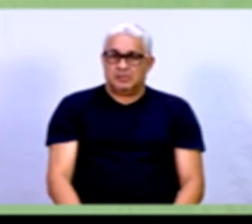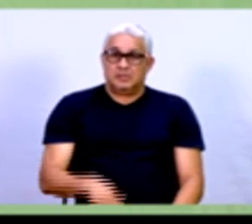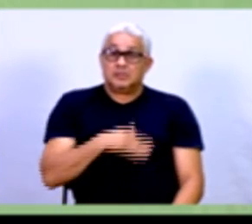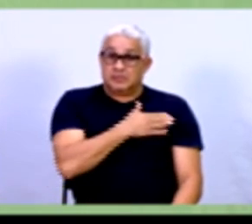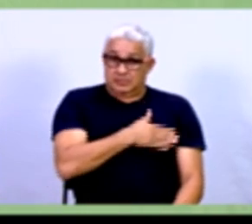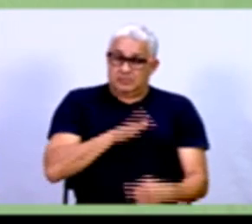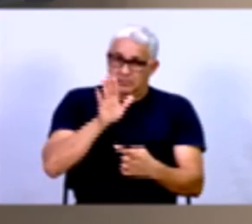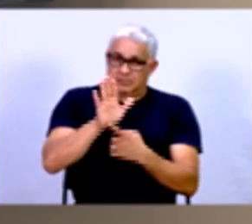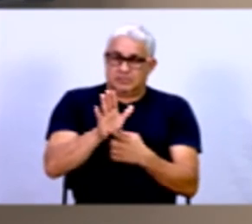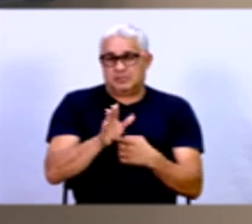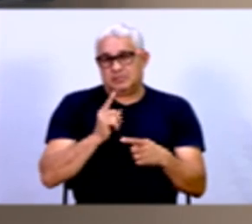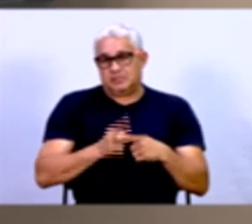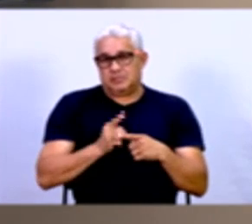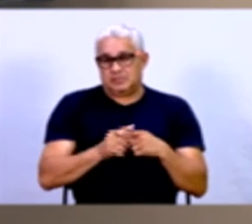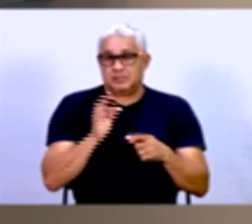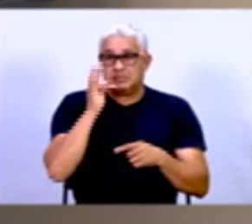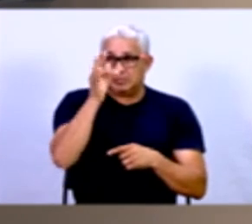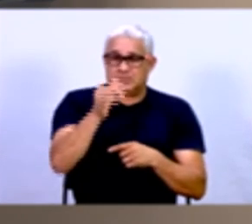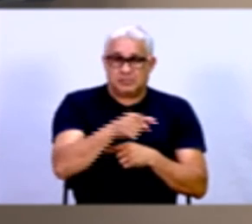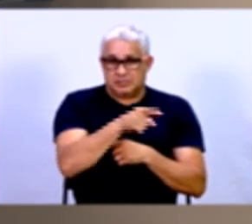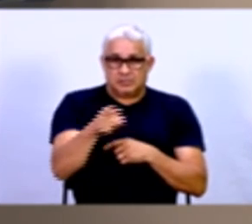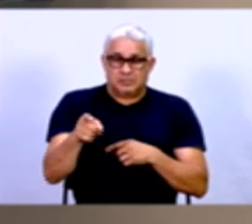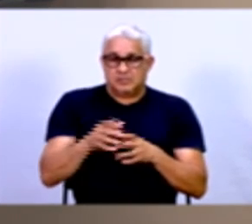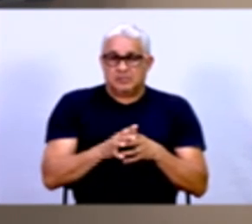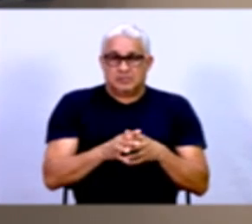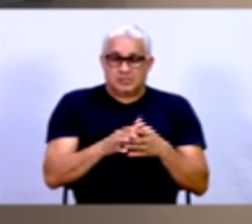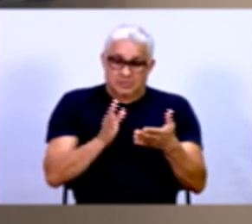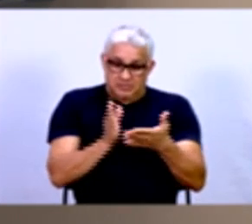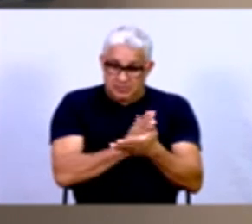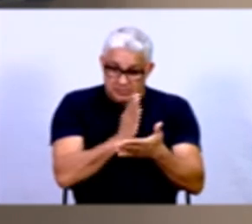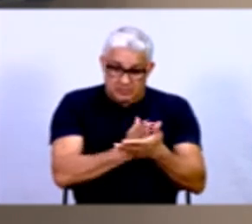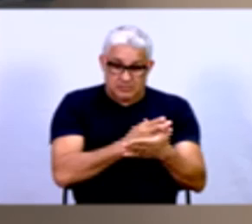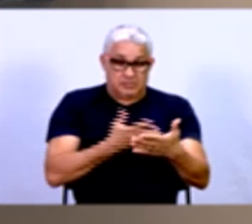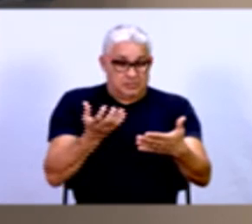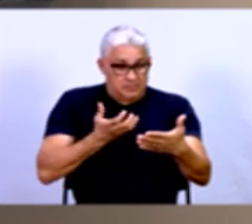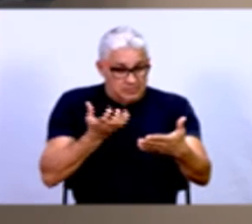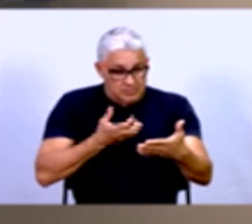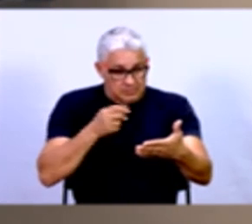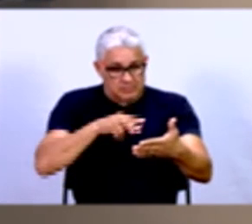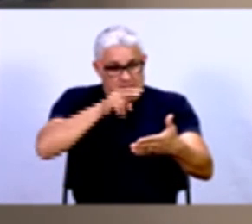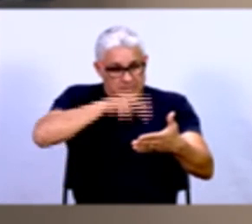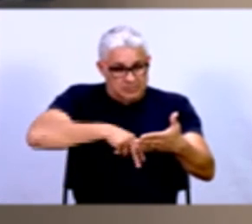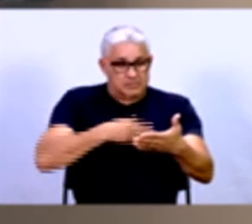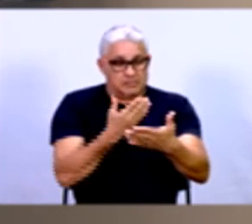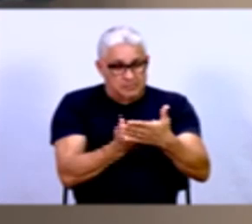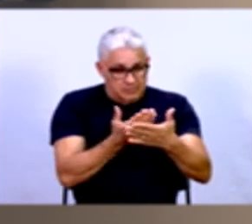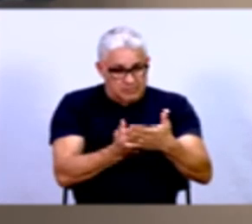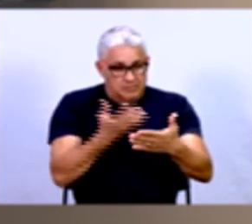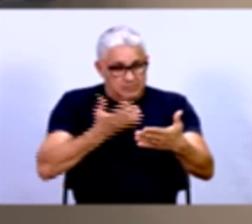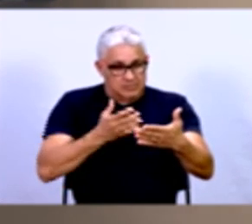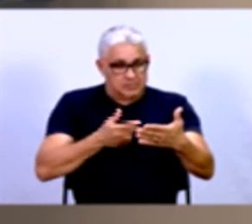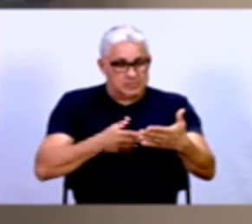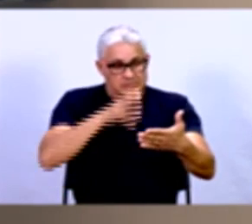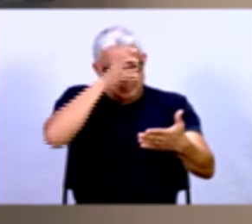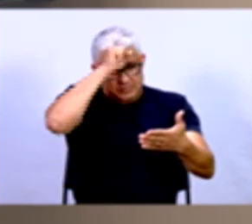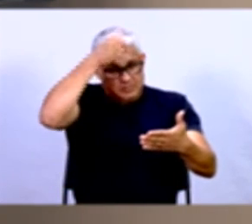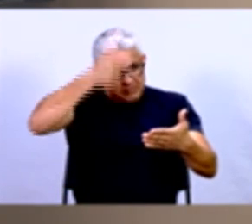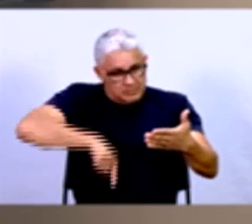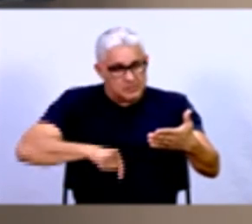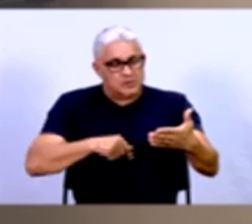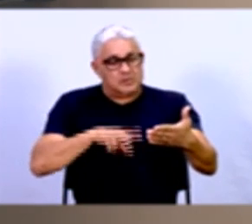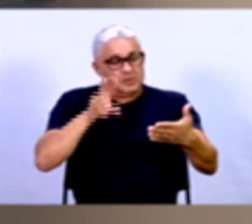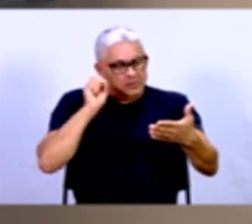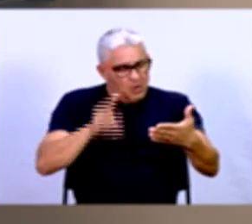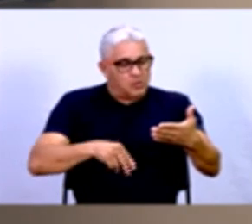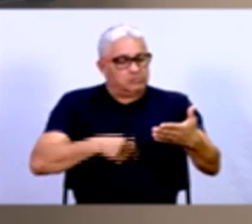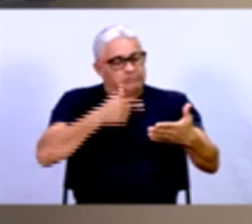de mostrar, porque senão, futuramente, vocês estão com o livro na mão, querem... Como a gente estudou aqui, vocês querem reaprender, eu vou estudar, vou ver